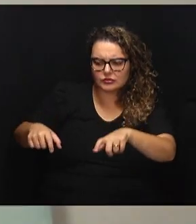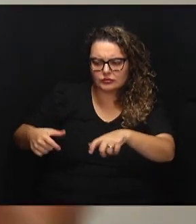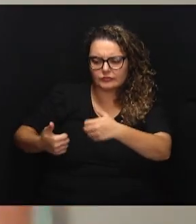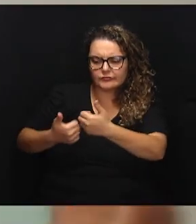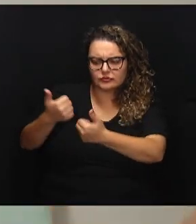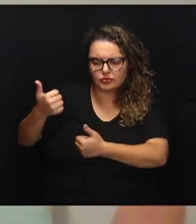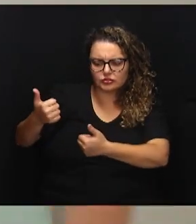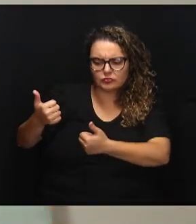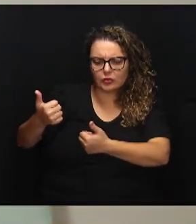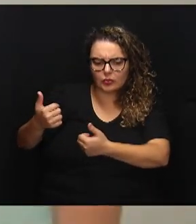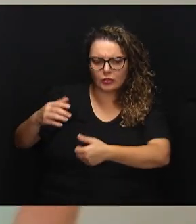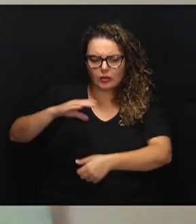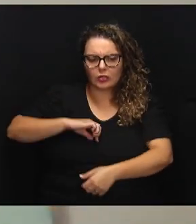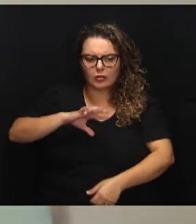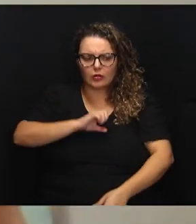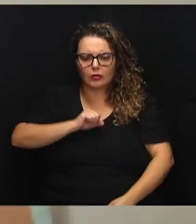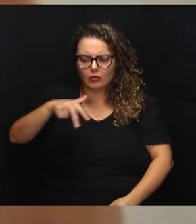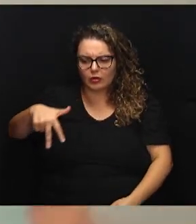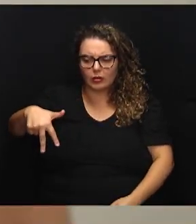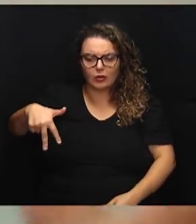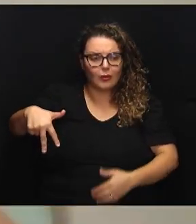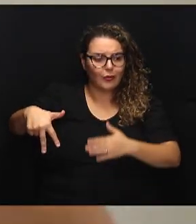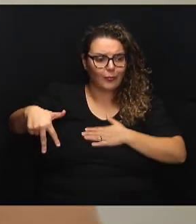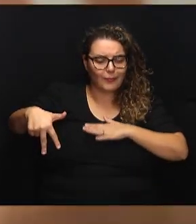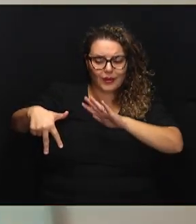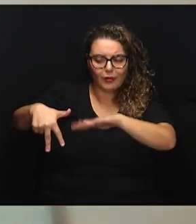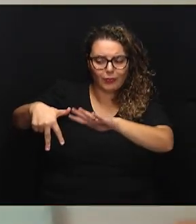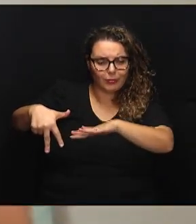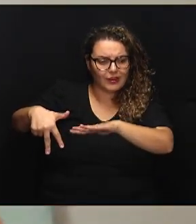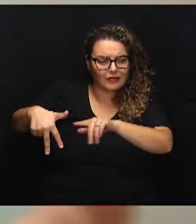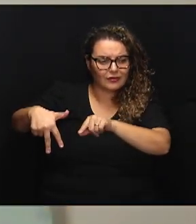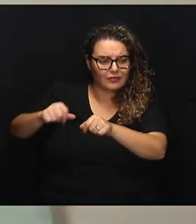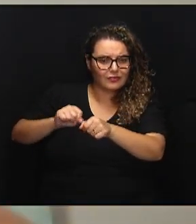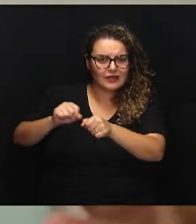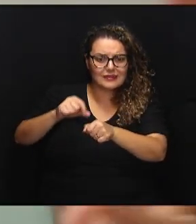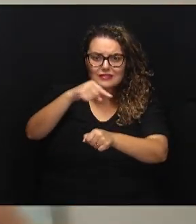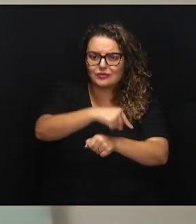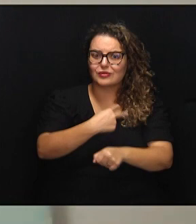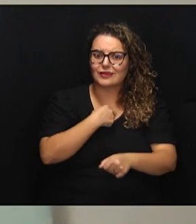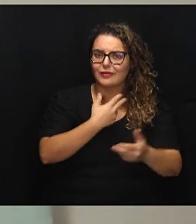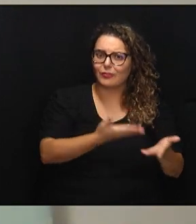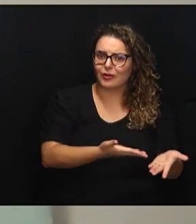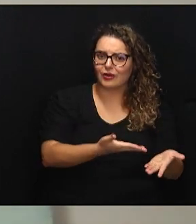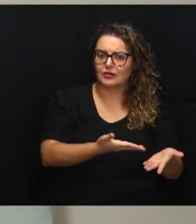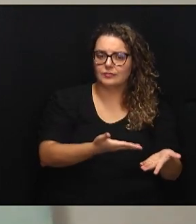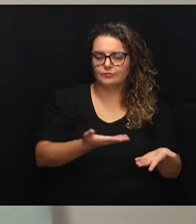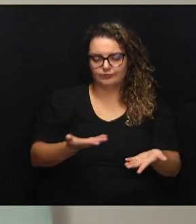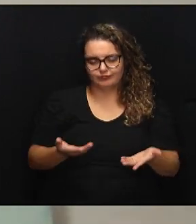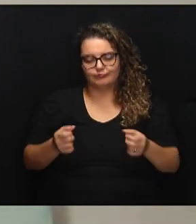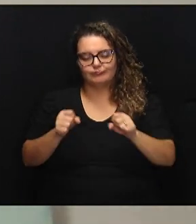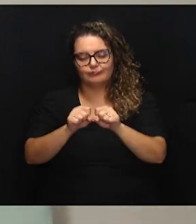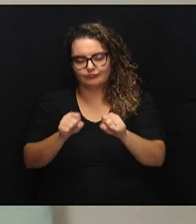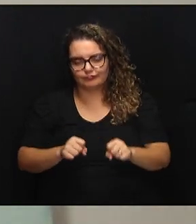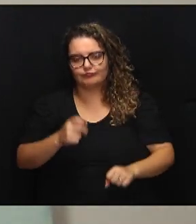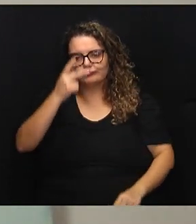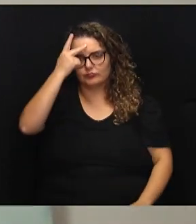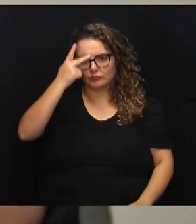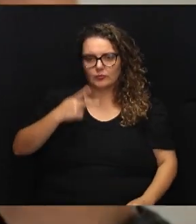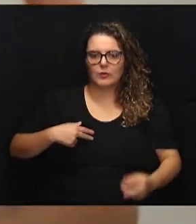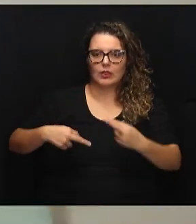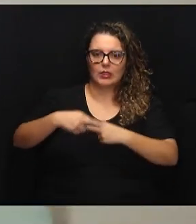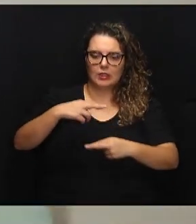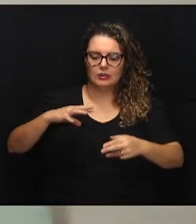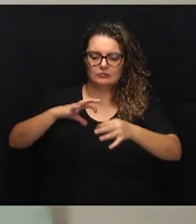se tendo até que se submeter às vezes, nem é que ele seja uma escolha, né? Mas é o próprio sistema, às vezes, que está atrelado a tudo isso, como eu